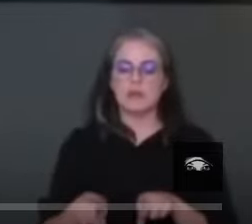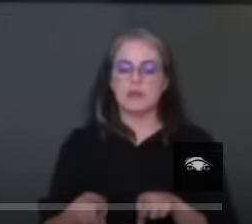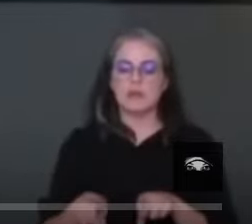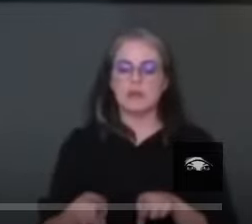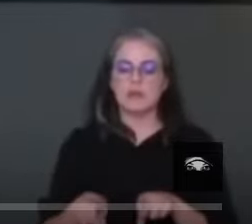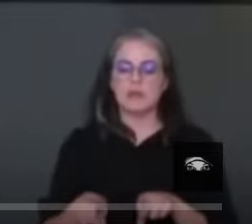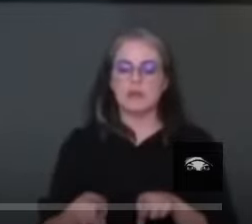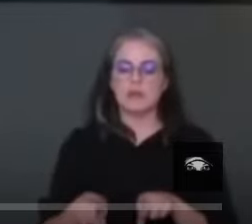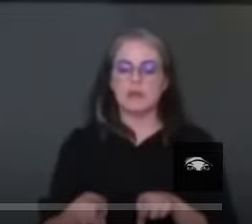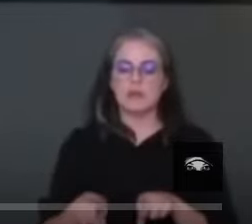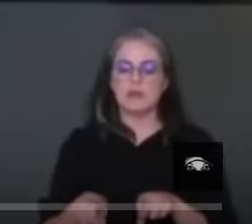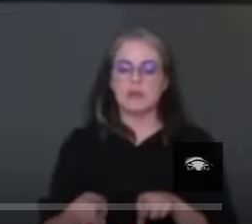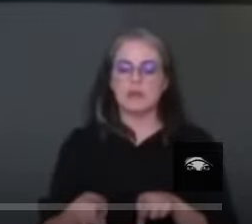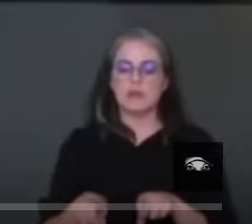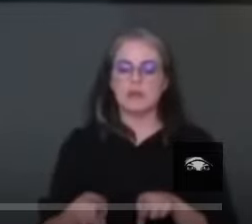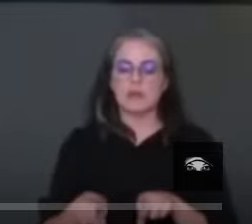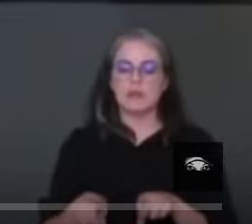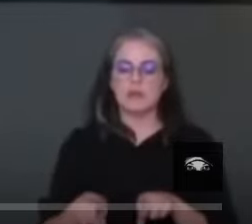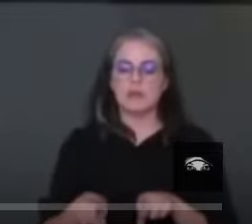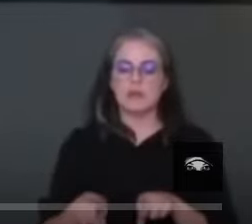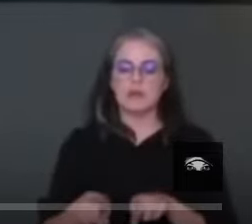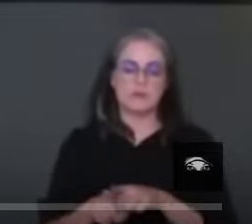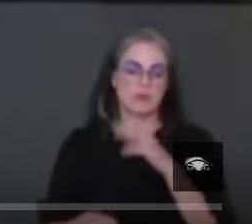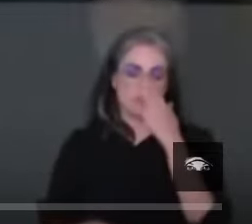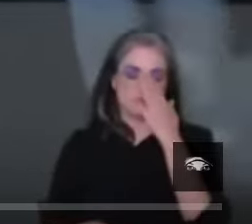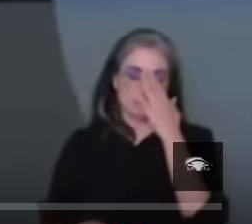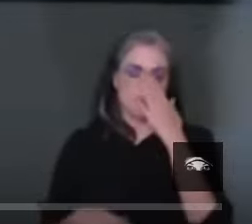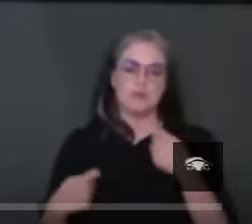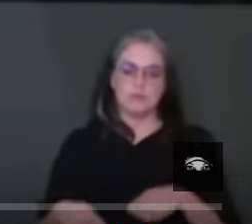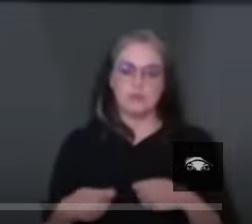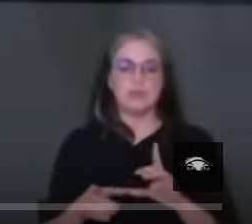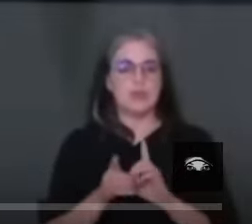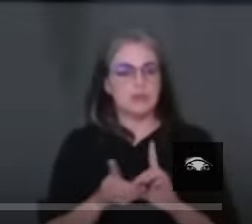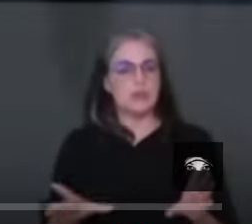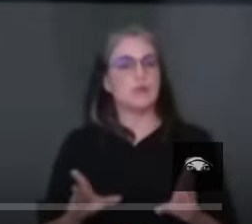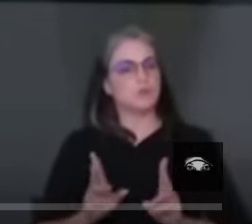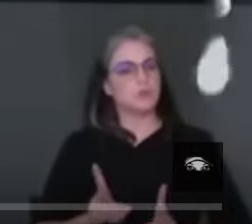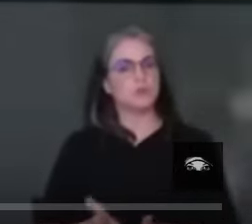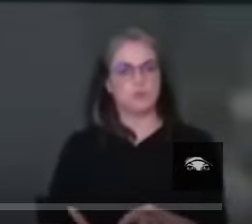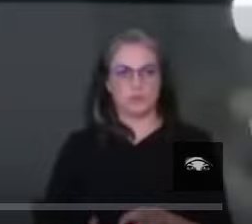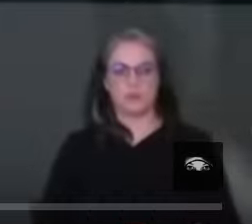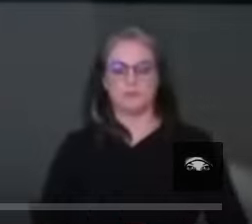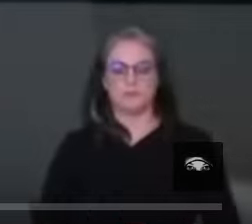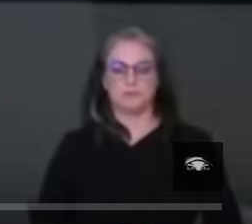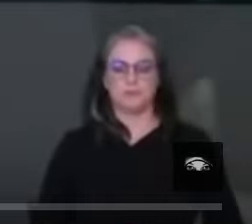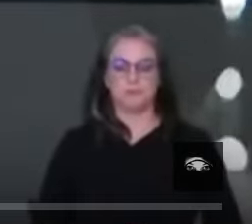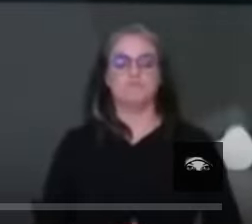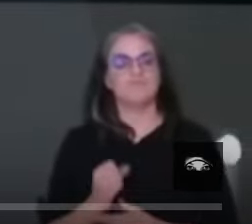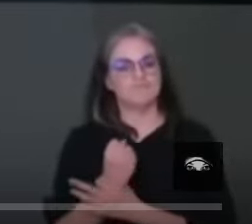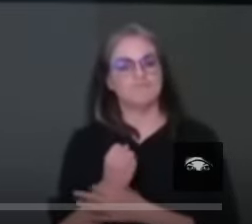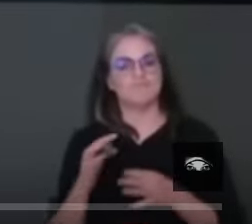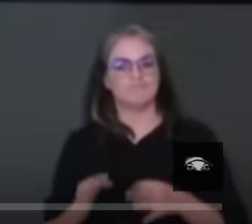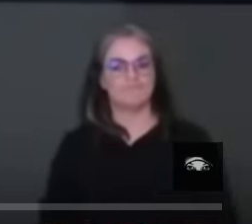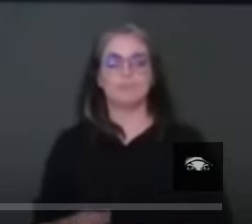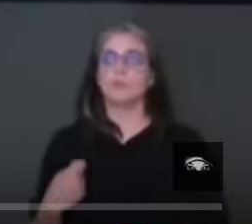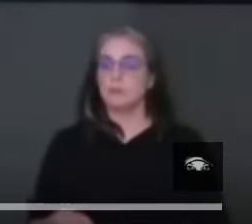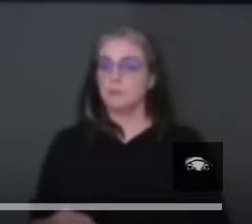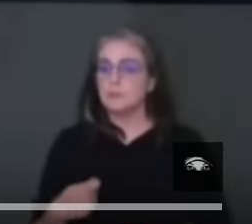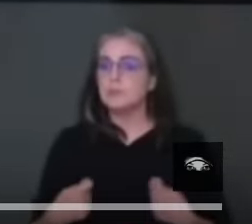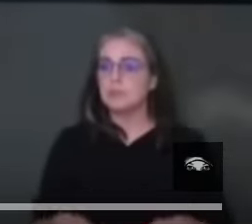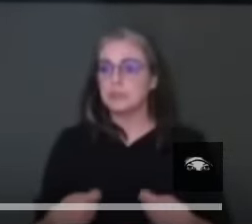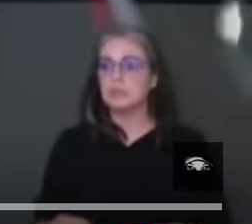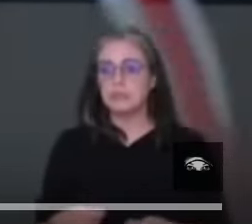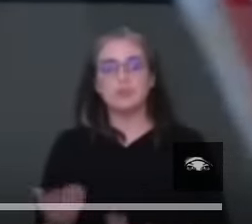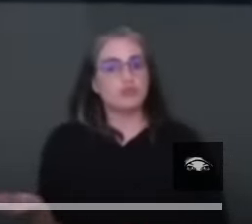democracia. Agora sim. Nós precisamos fazer um debate em torno da democracia, uma formação para a